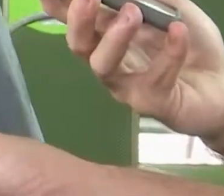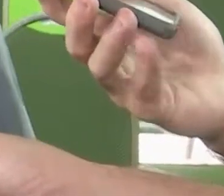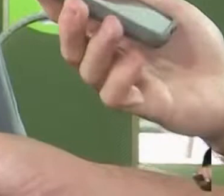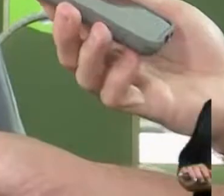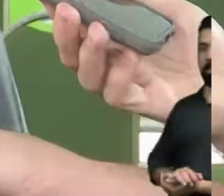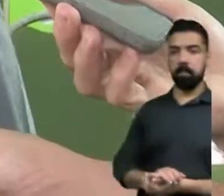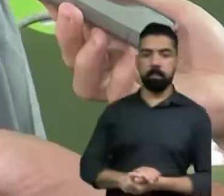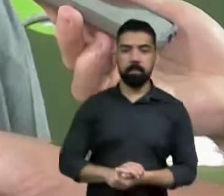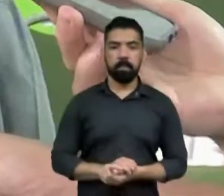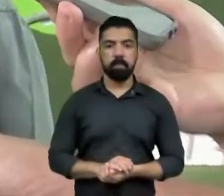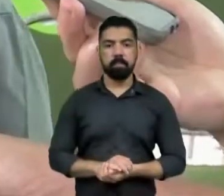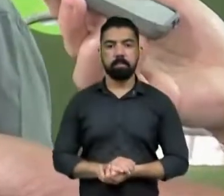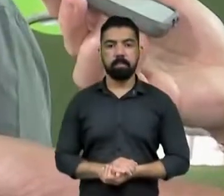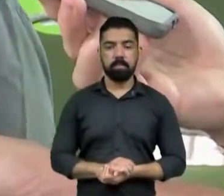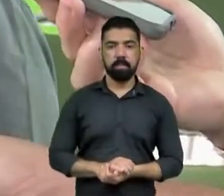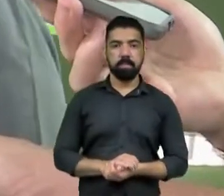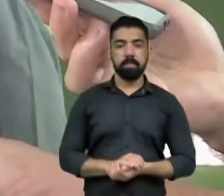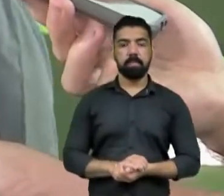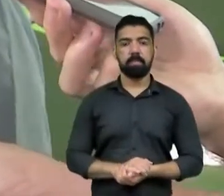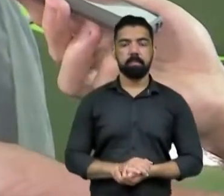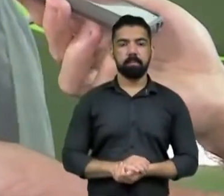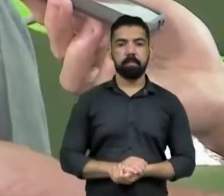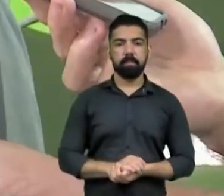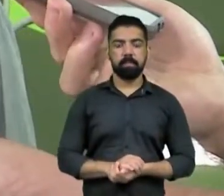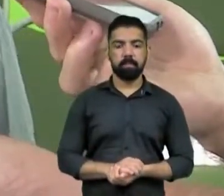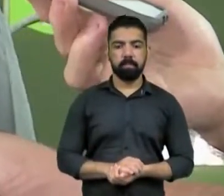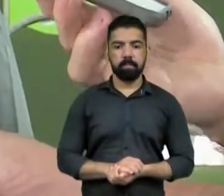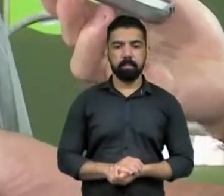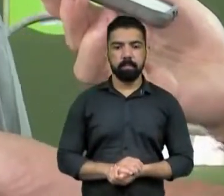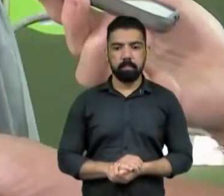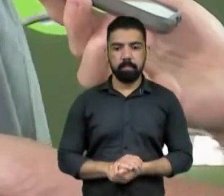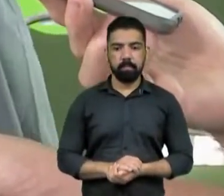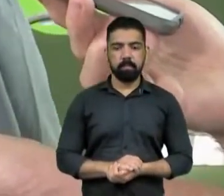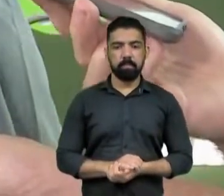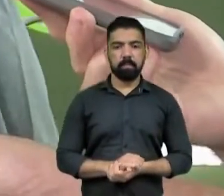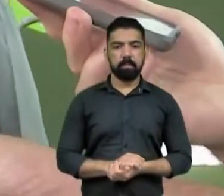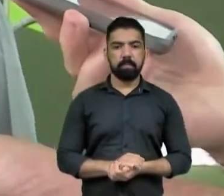para a gente fazer essa regularização fundiária e dar o título da terra para